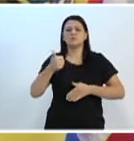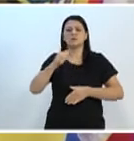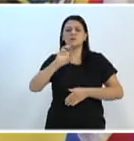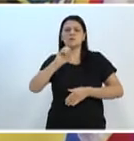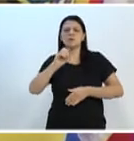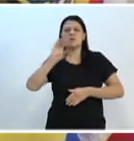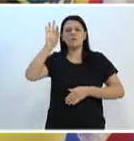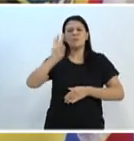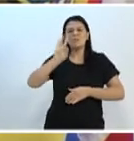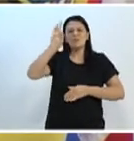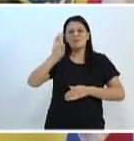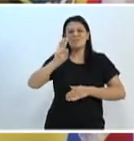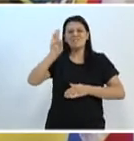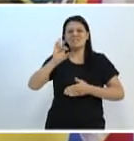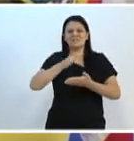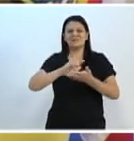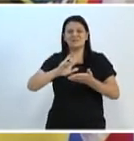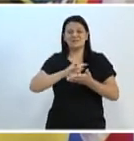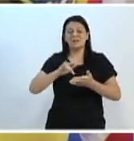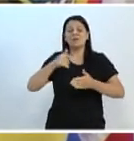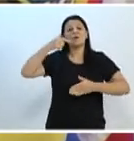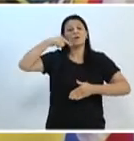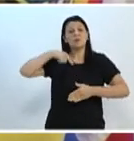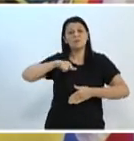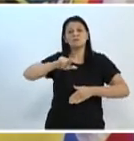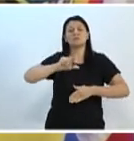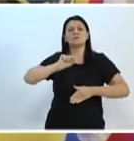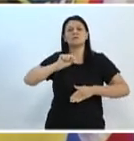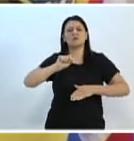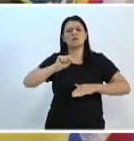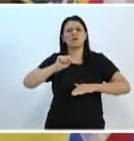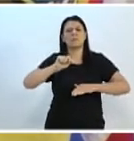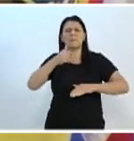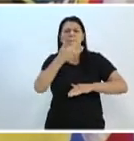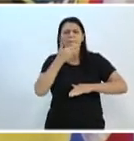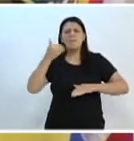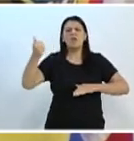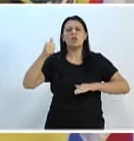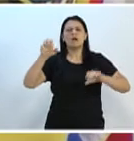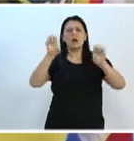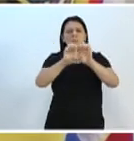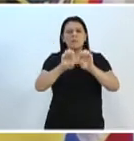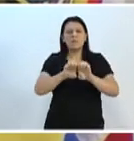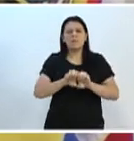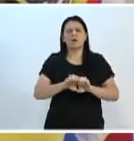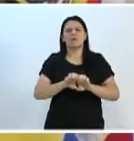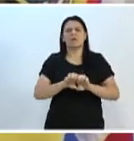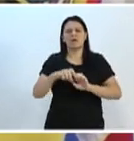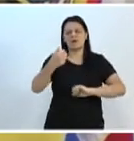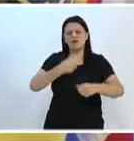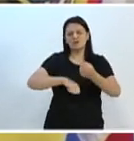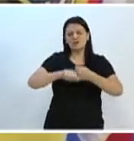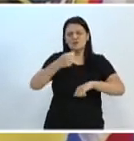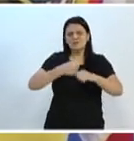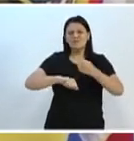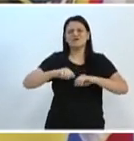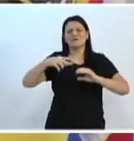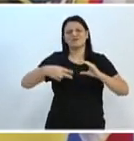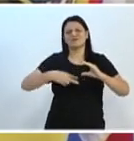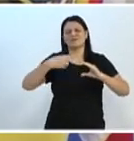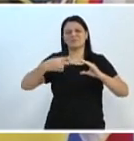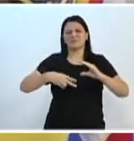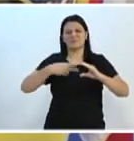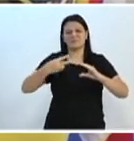digital e, com isso, nós conseguimos reestruturar a parte administrativa da Câmara de